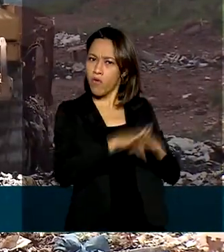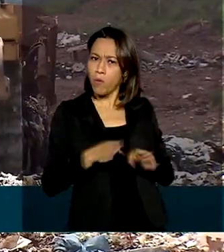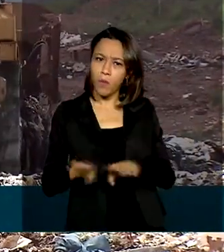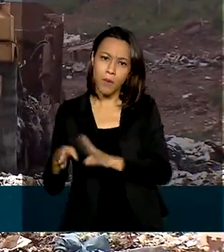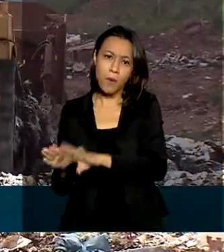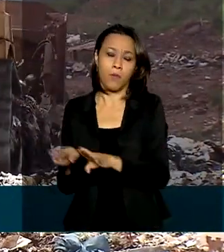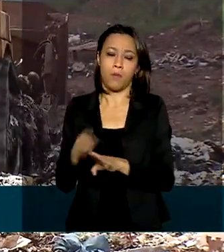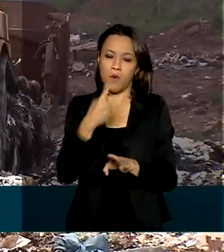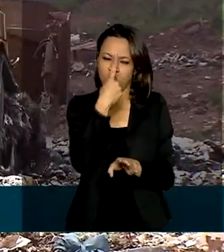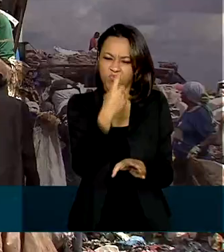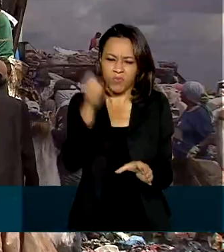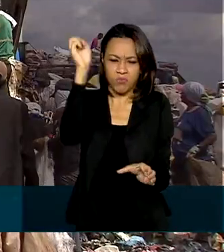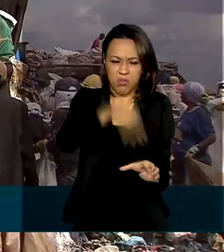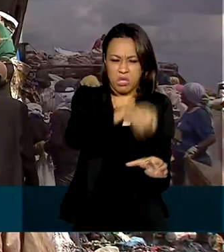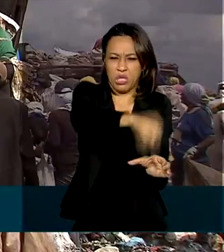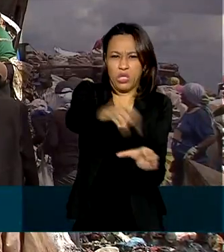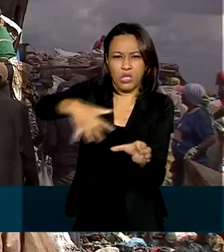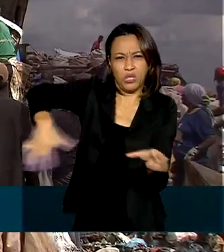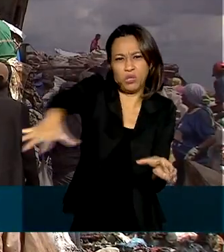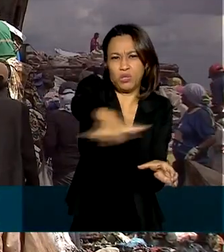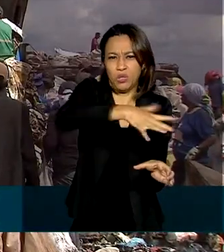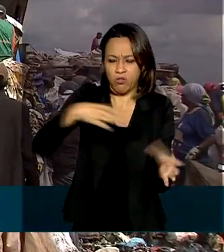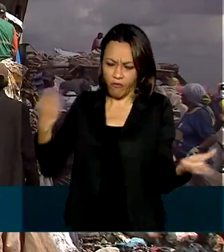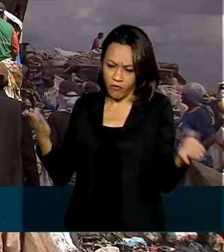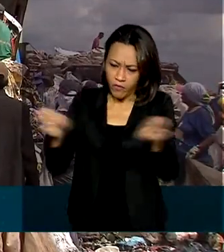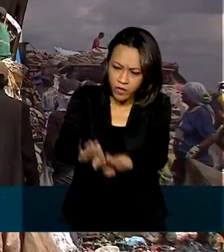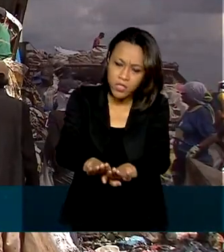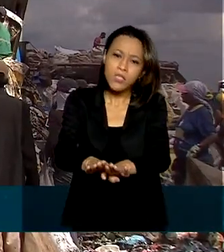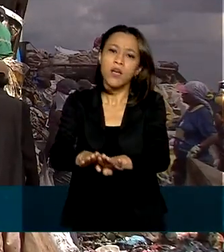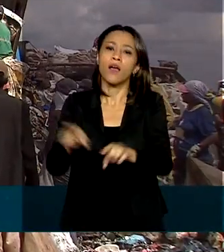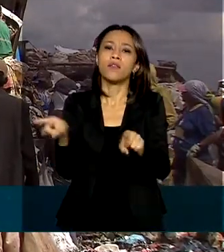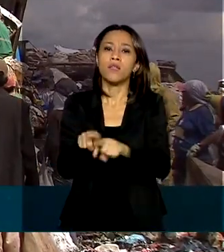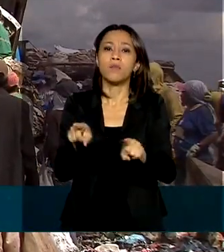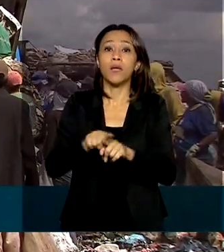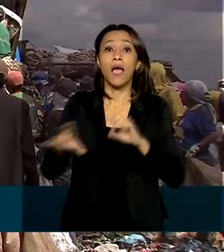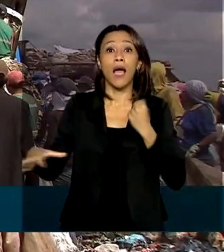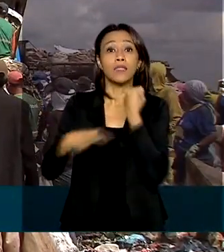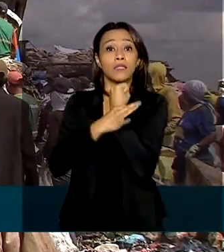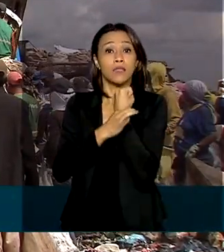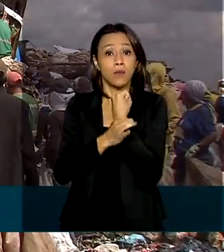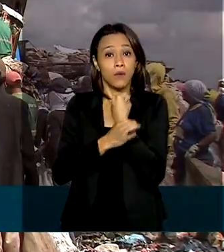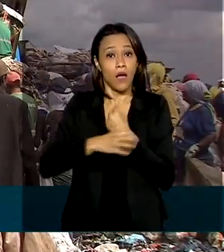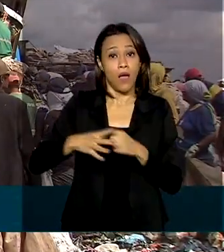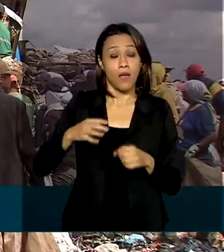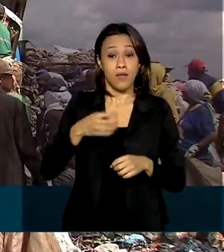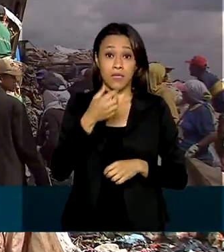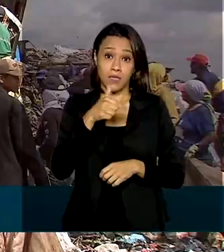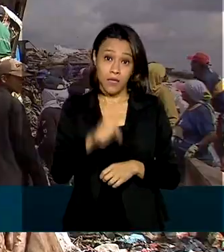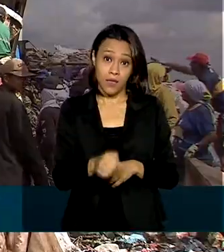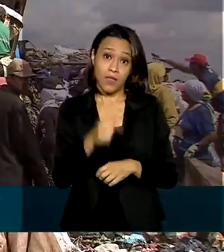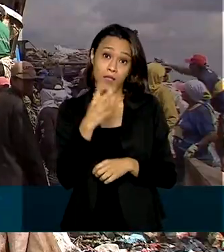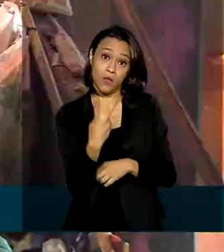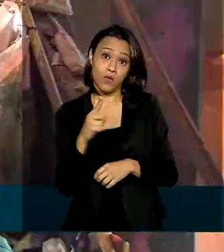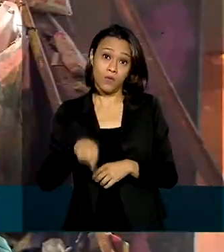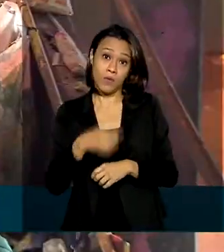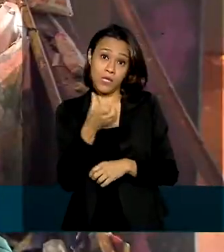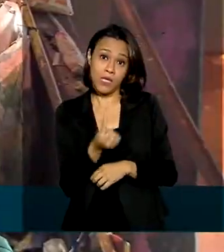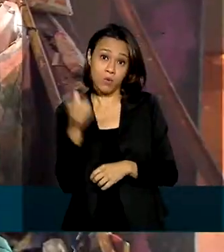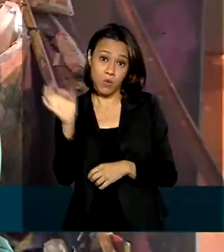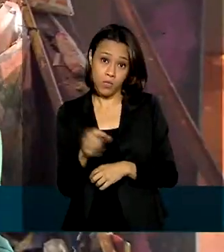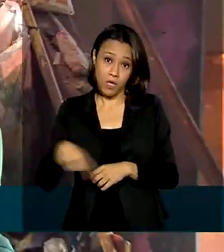nos próximos quatro anos EA garantia do acesso de 72,6 por cento da população